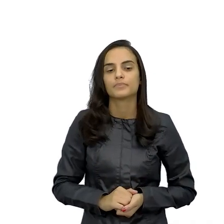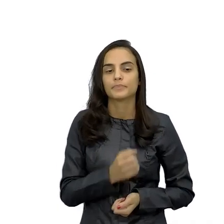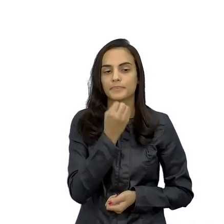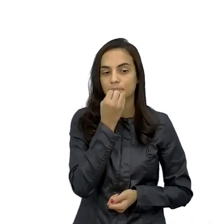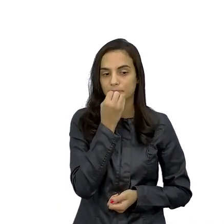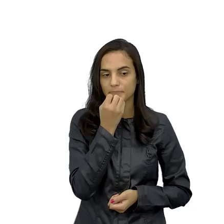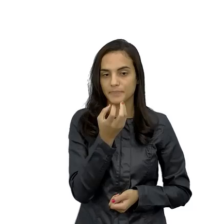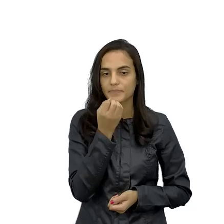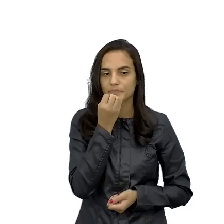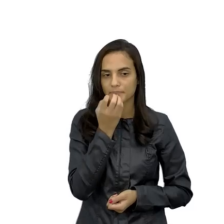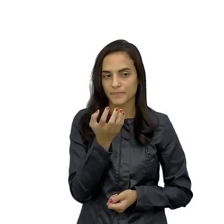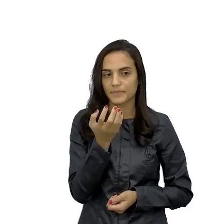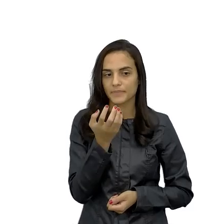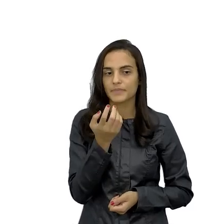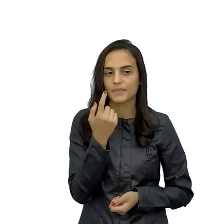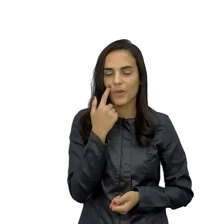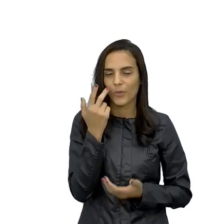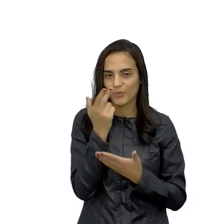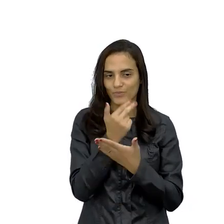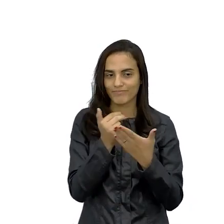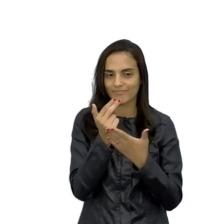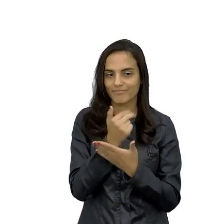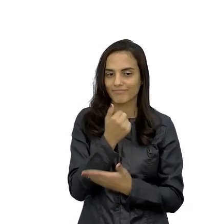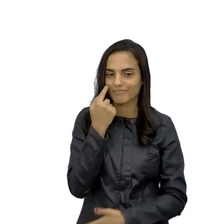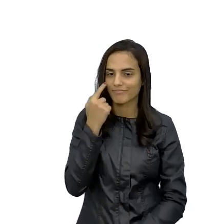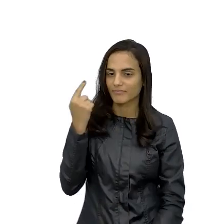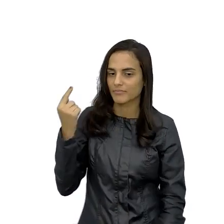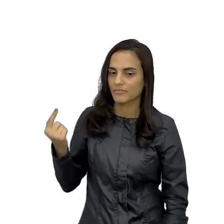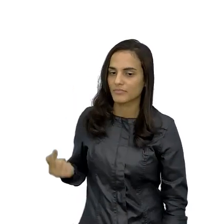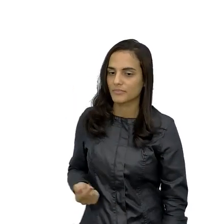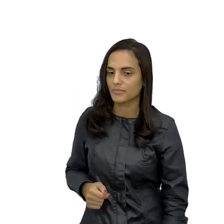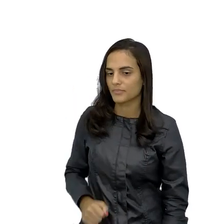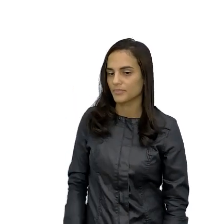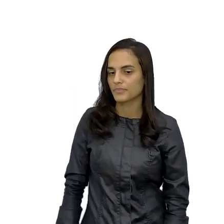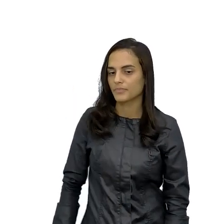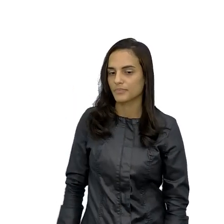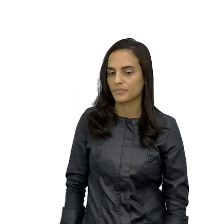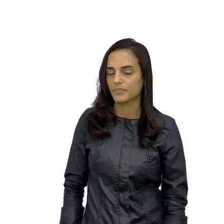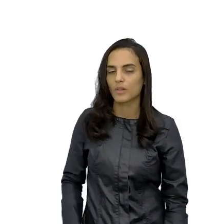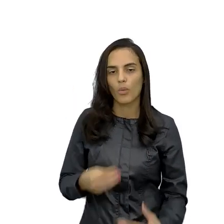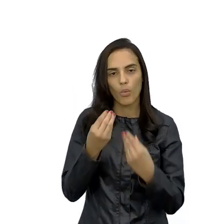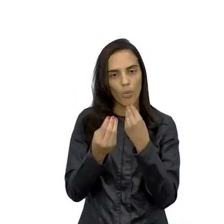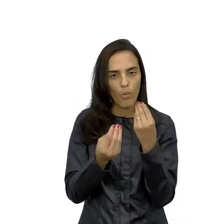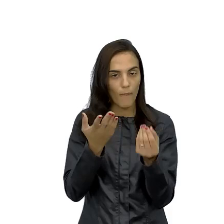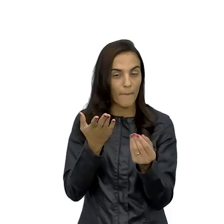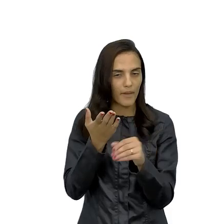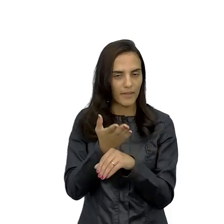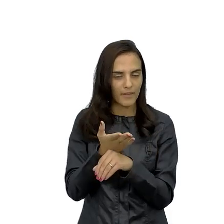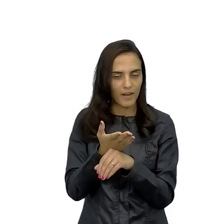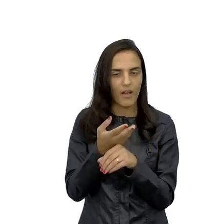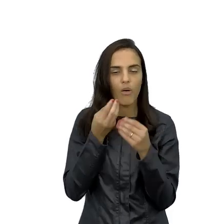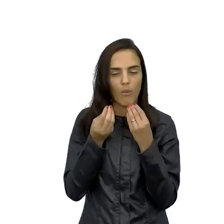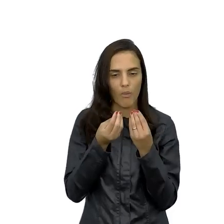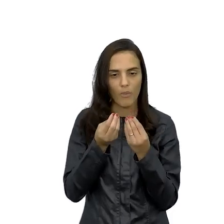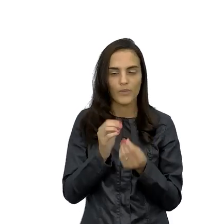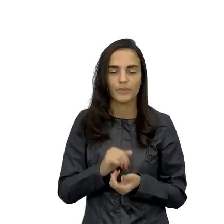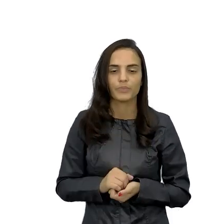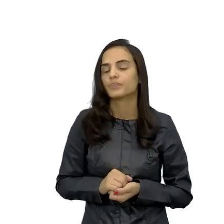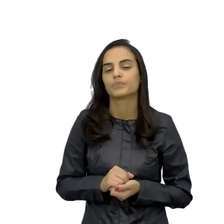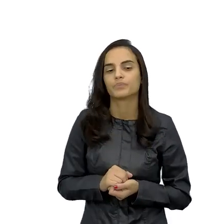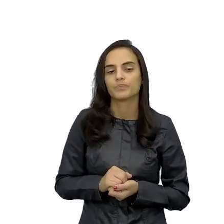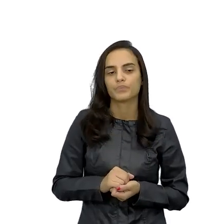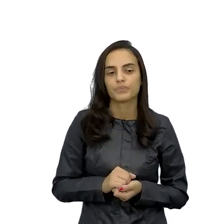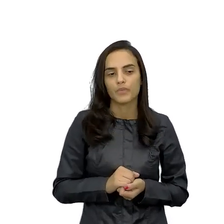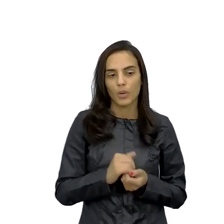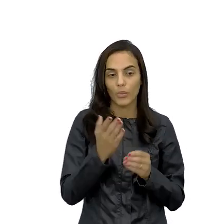Bom, essa daqui é a carinha da plataforma São Paulo. Como é que faz para acessar, professora Suzete? Olha, a